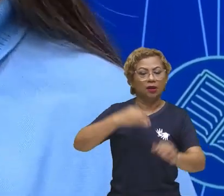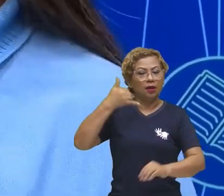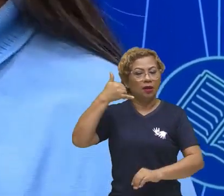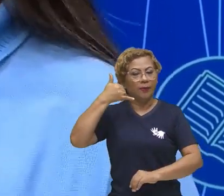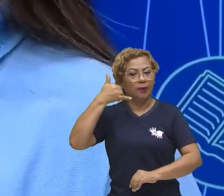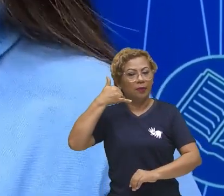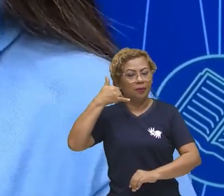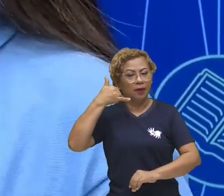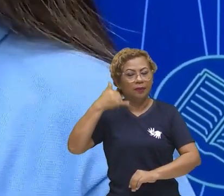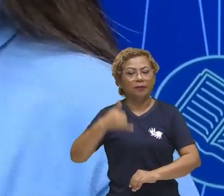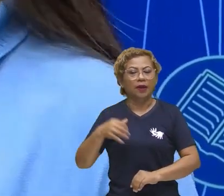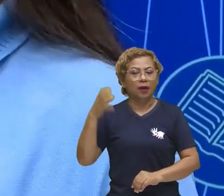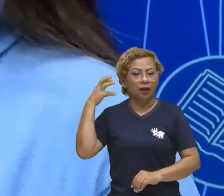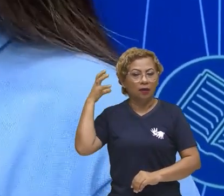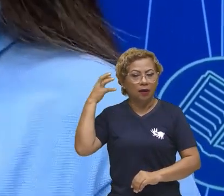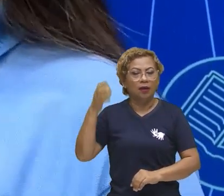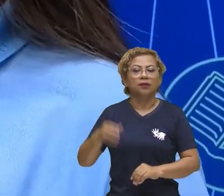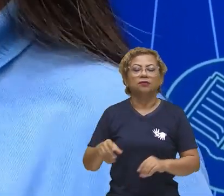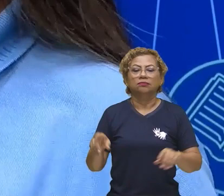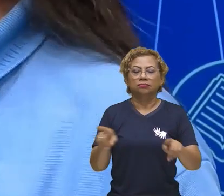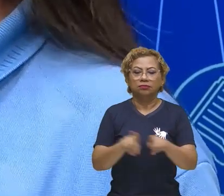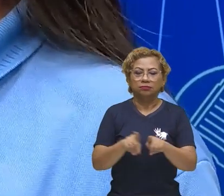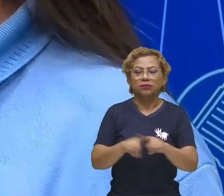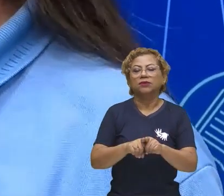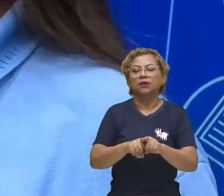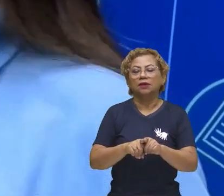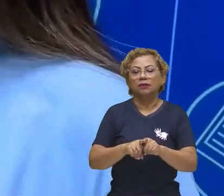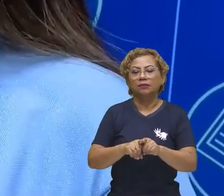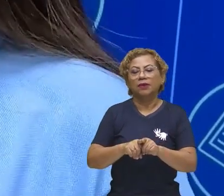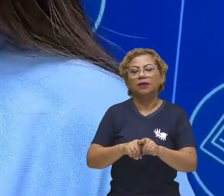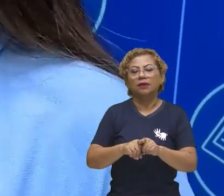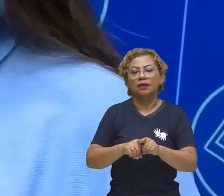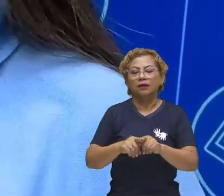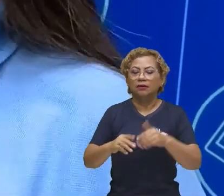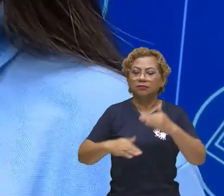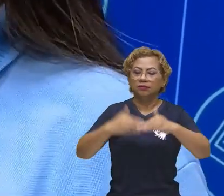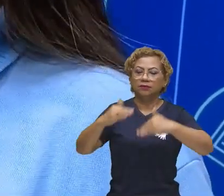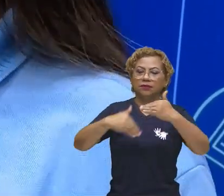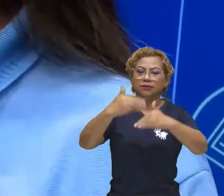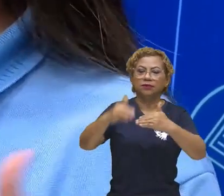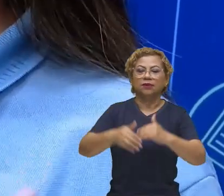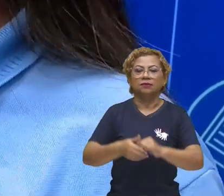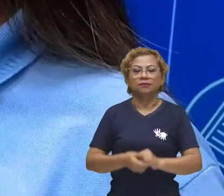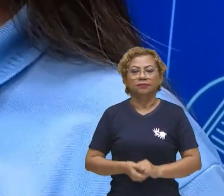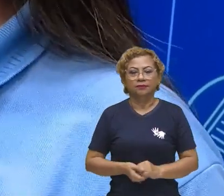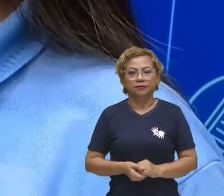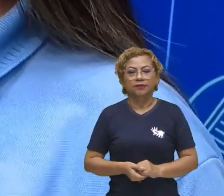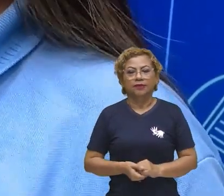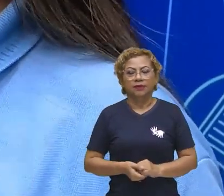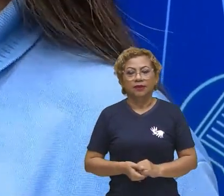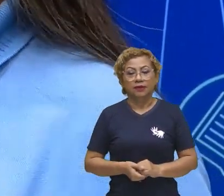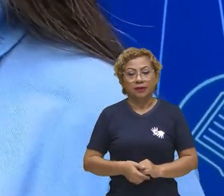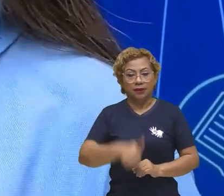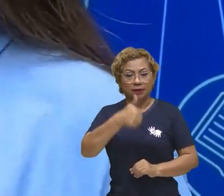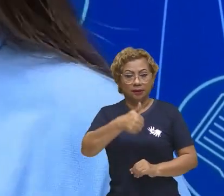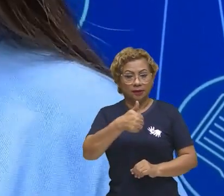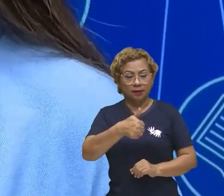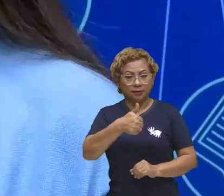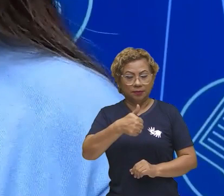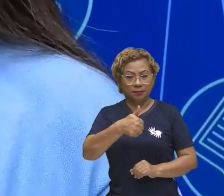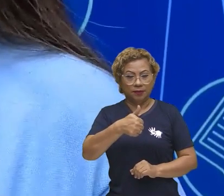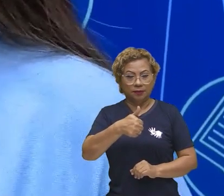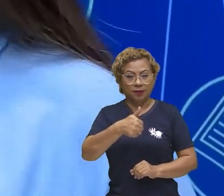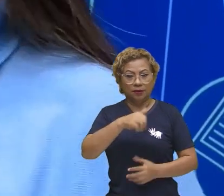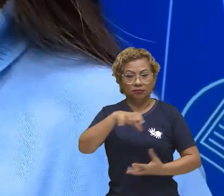até mesmo o rádio, né, vão aí ampliar esse aspecto. Nós vimos também que na primeira fase, a pioneira